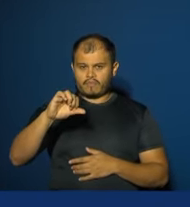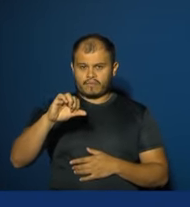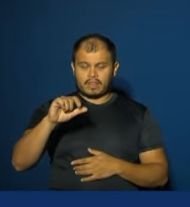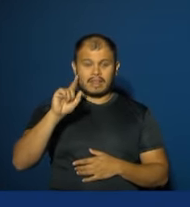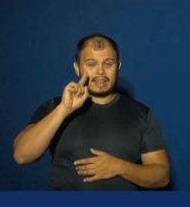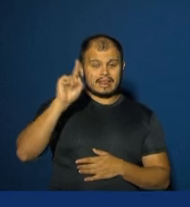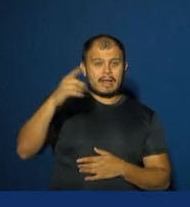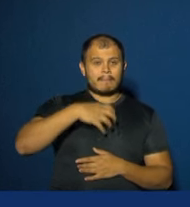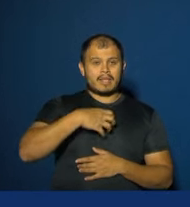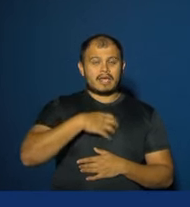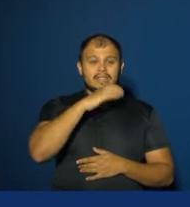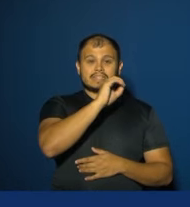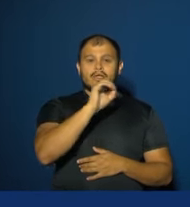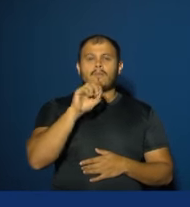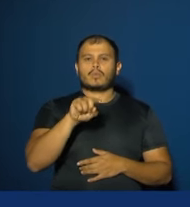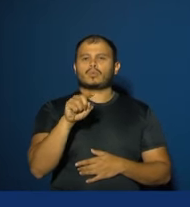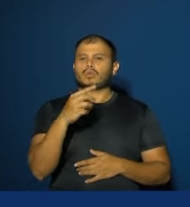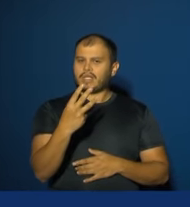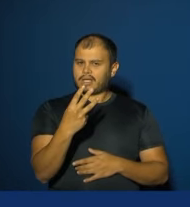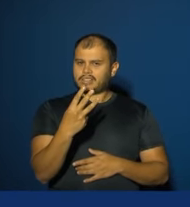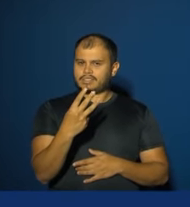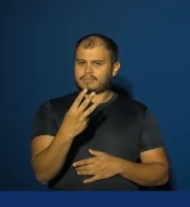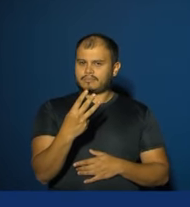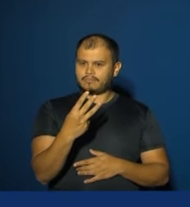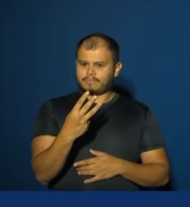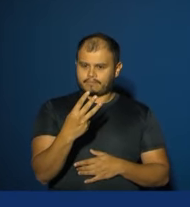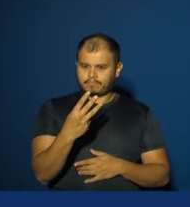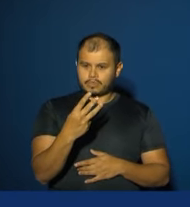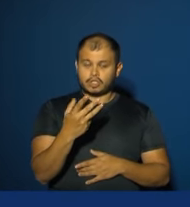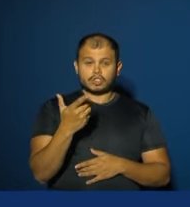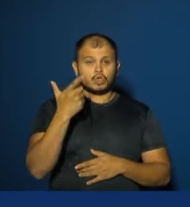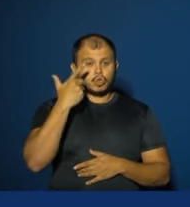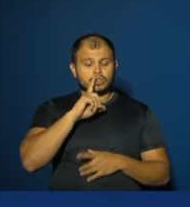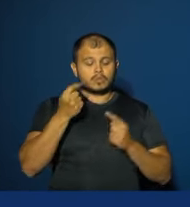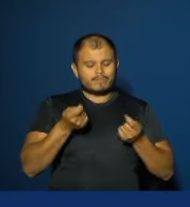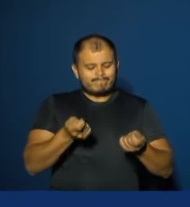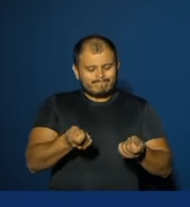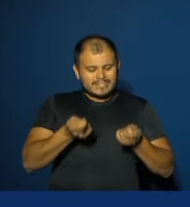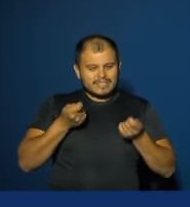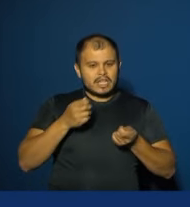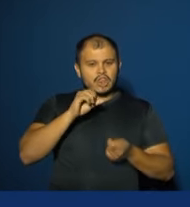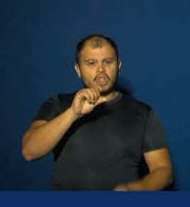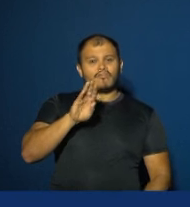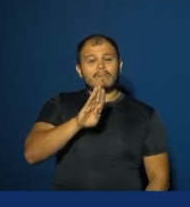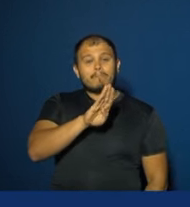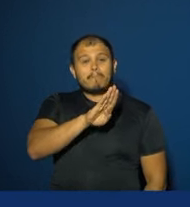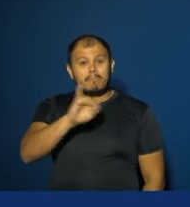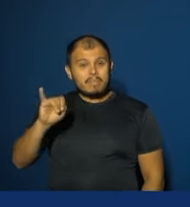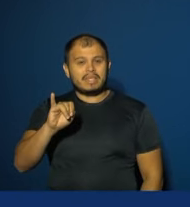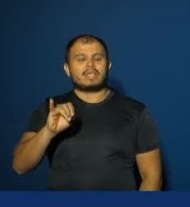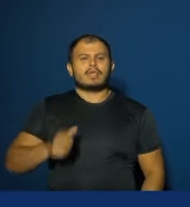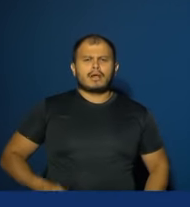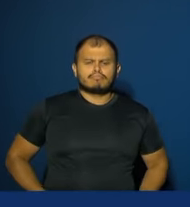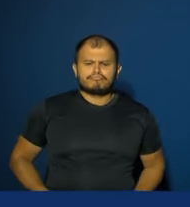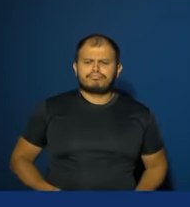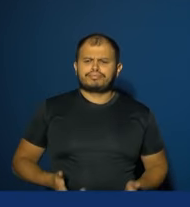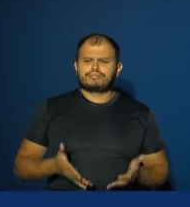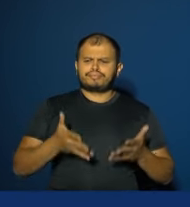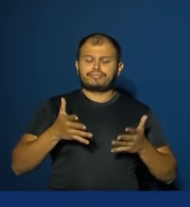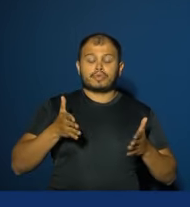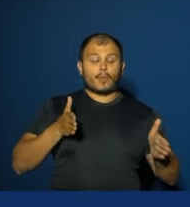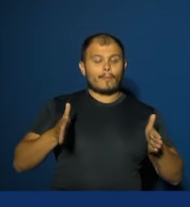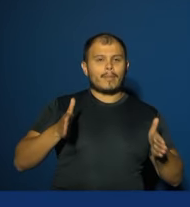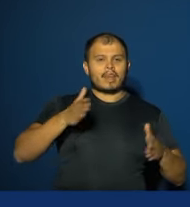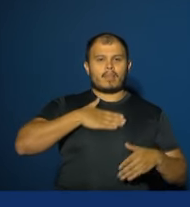Bahia é 0,3. Nós economizando 9 bilhões de custeio no período que eu